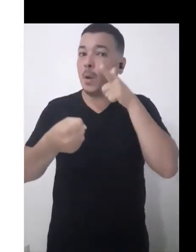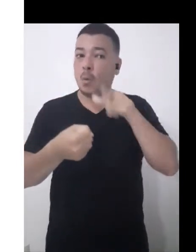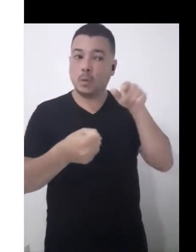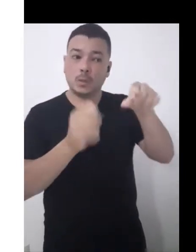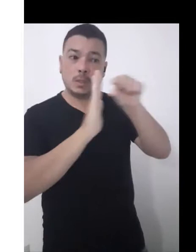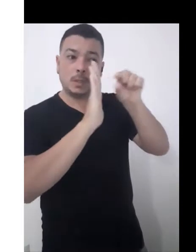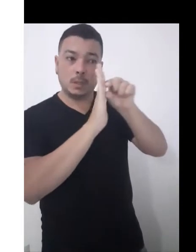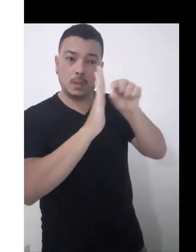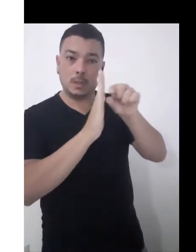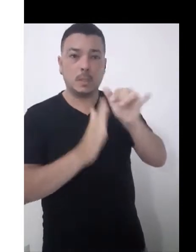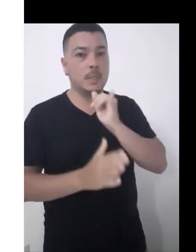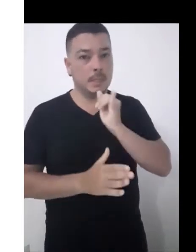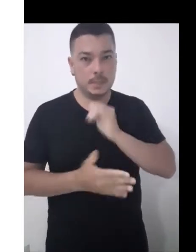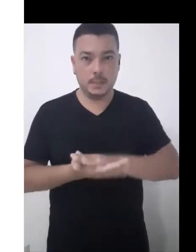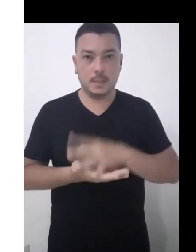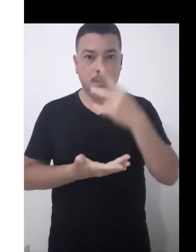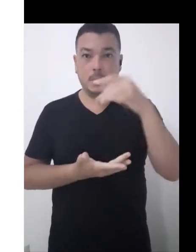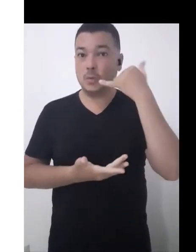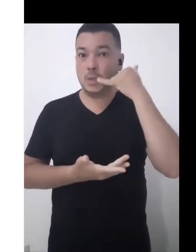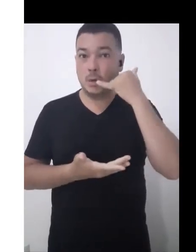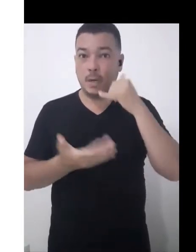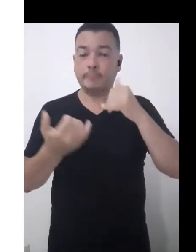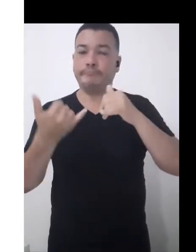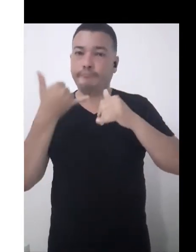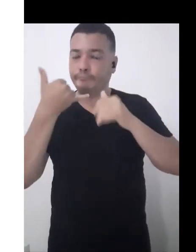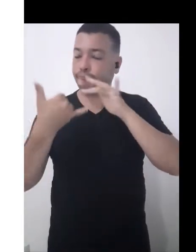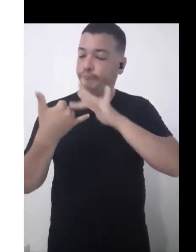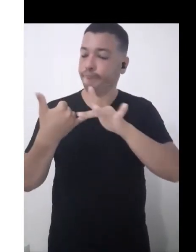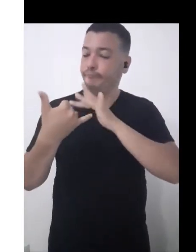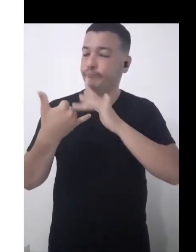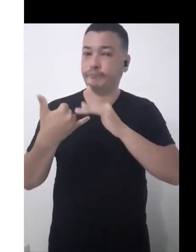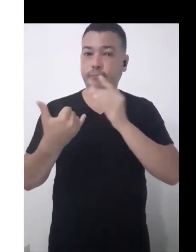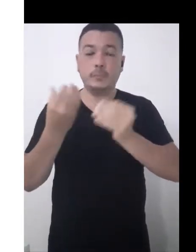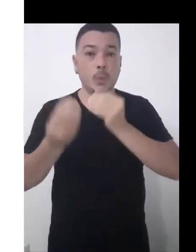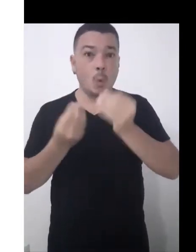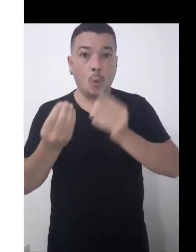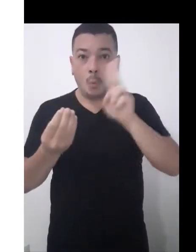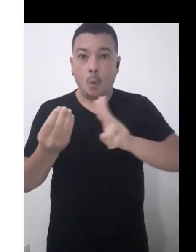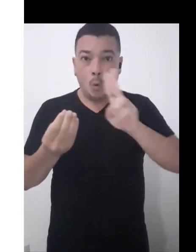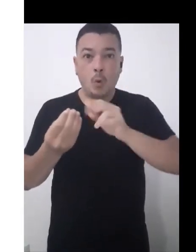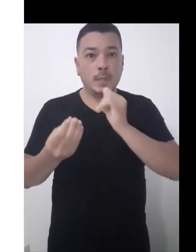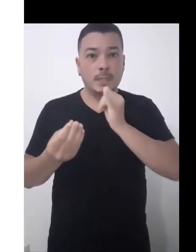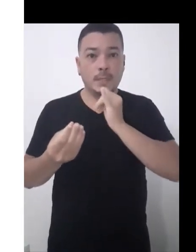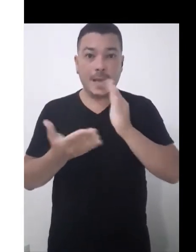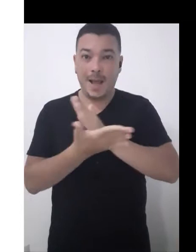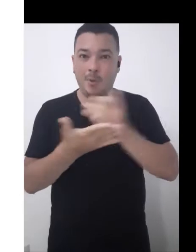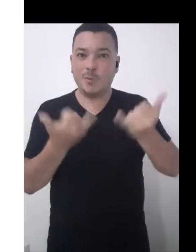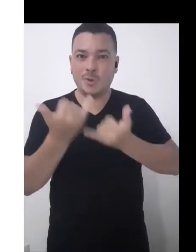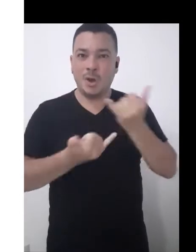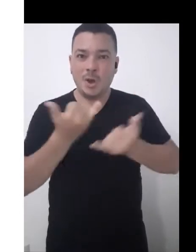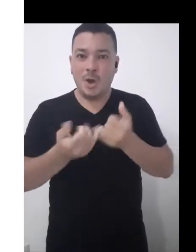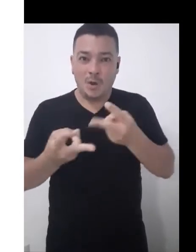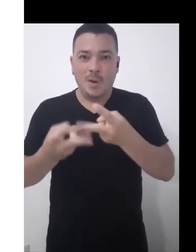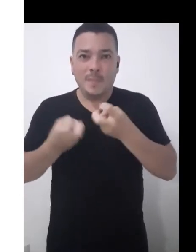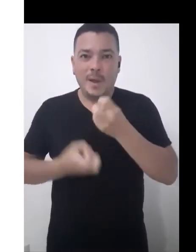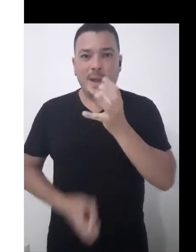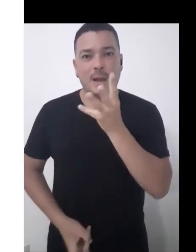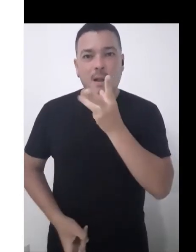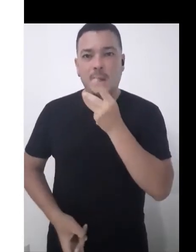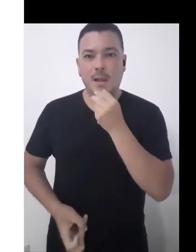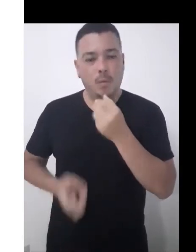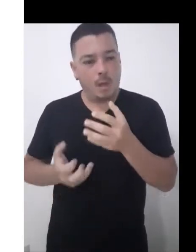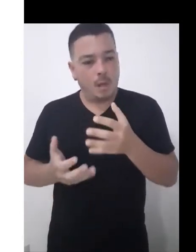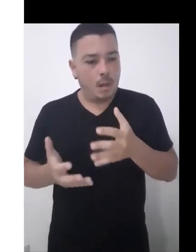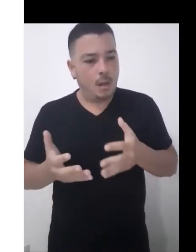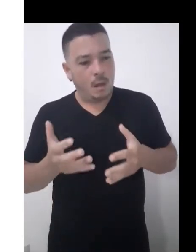aplicativo. Basta lembrar aí do seu smartphone que, dependendo de como você está usando ele, se você abre alguns jogos, ou tenta instalar, ou abre muita coisa ao